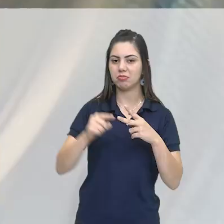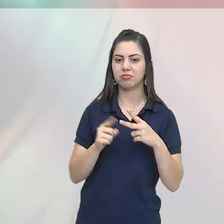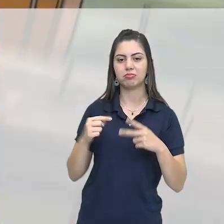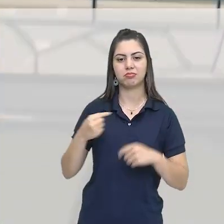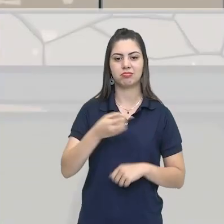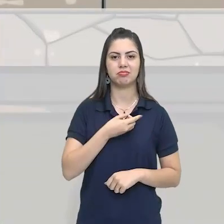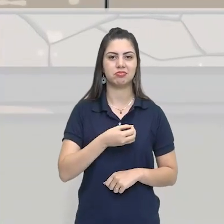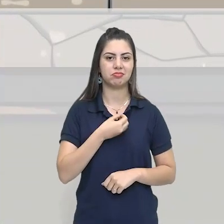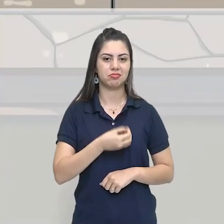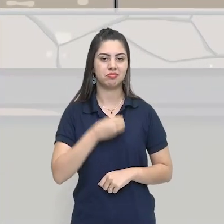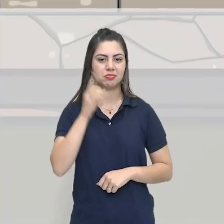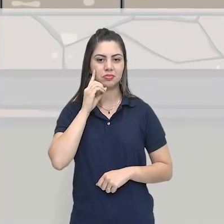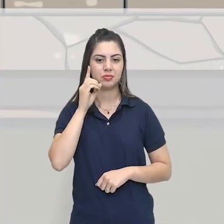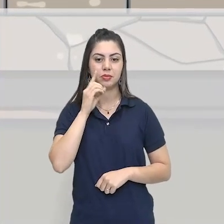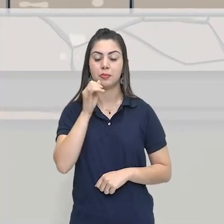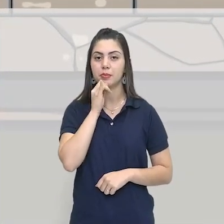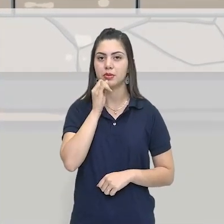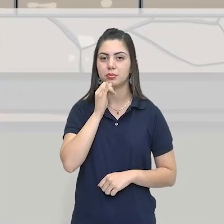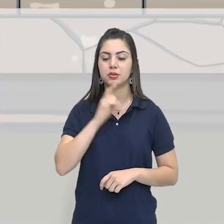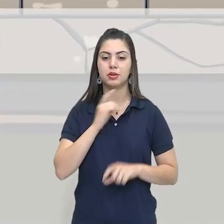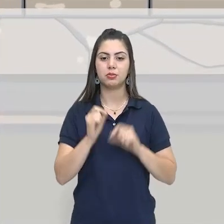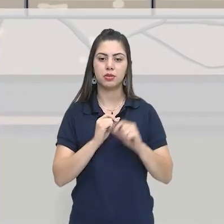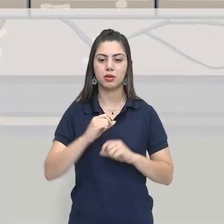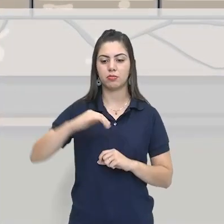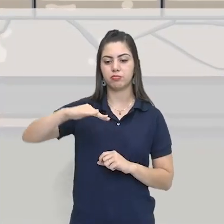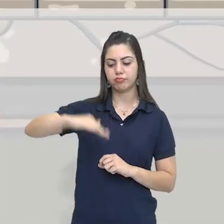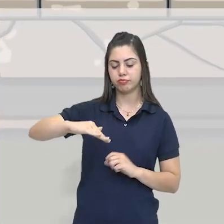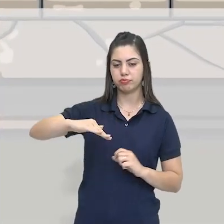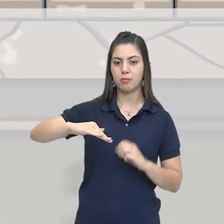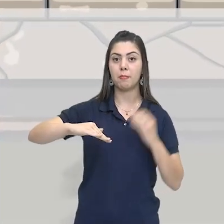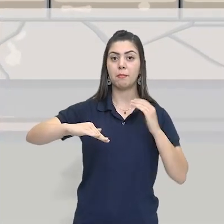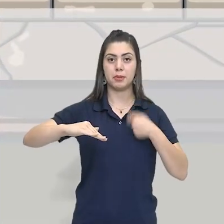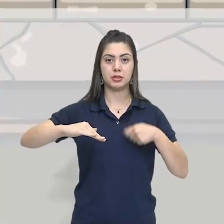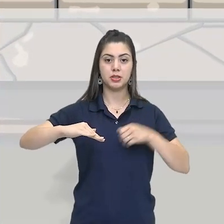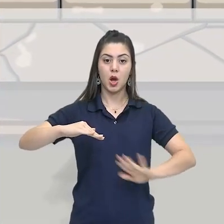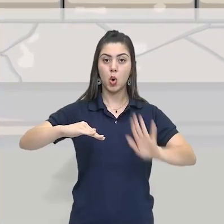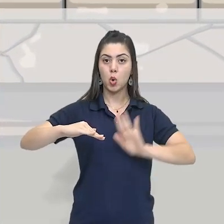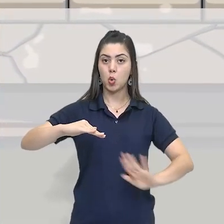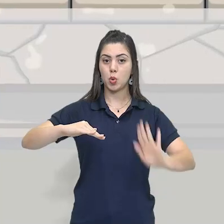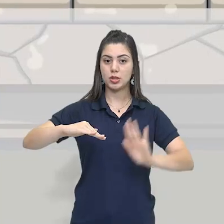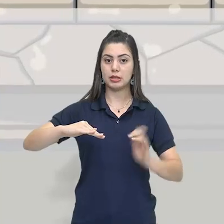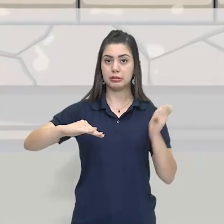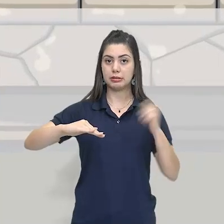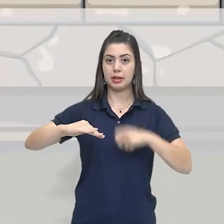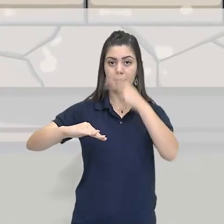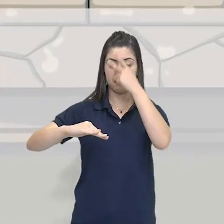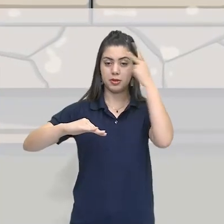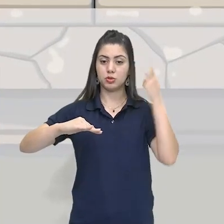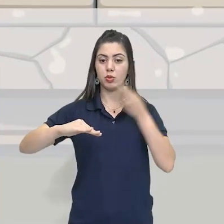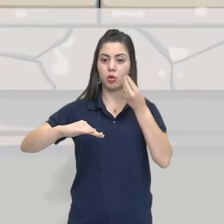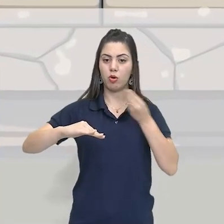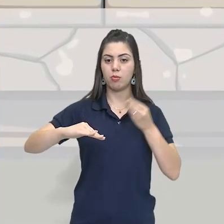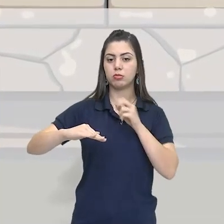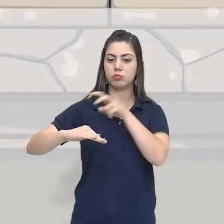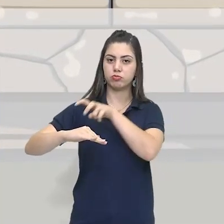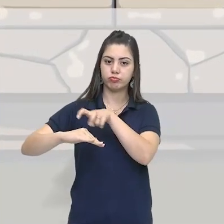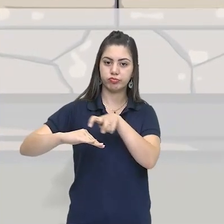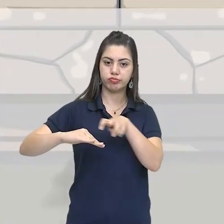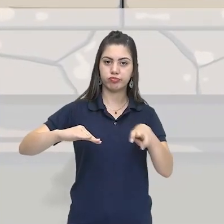dia. A inclinação da rampa é um ângulo cuidadosamente calculado para garantir a sua